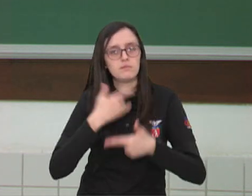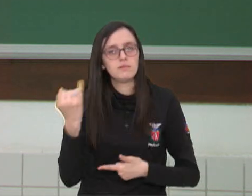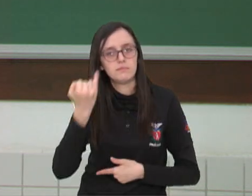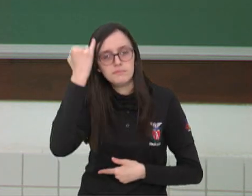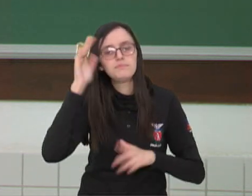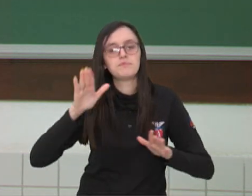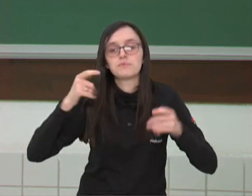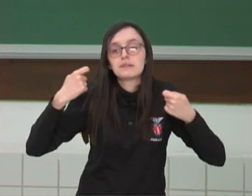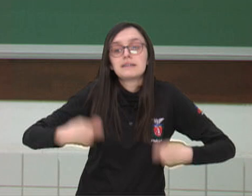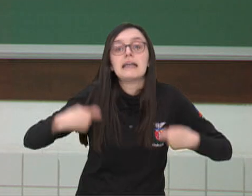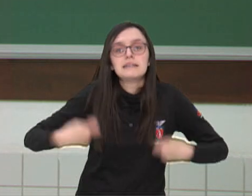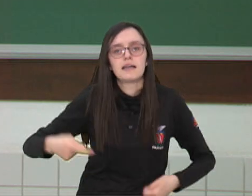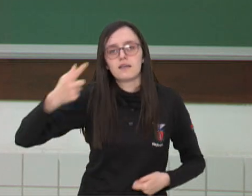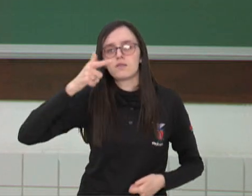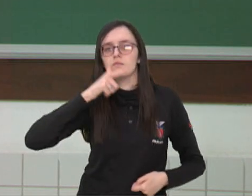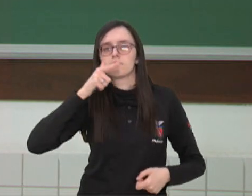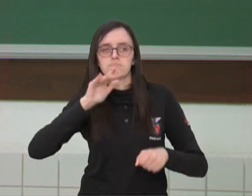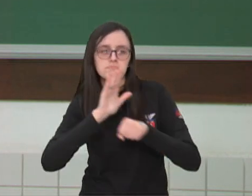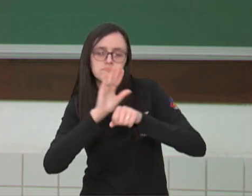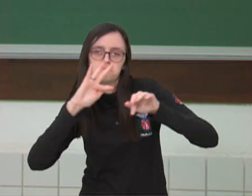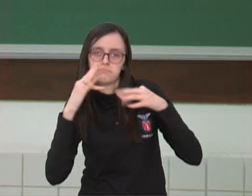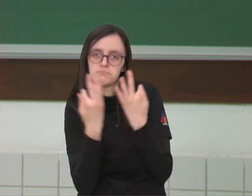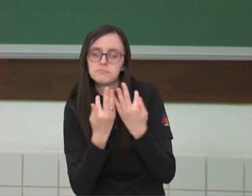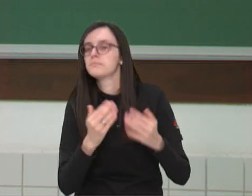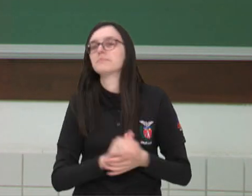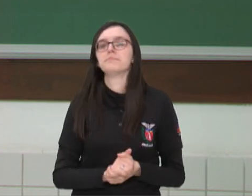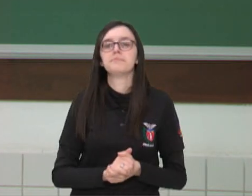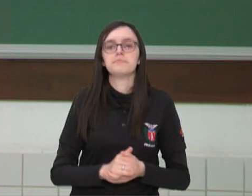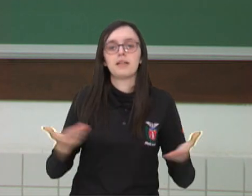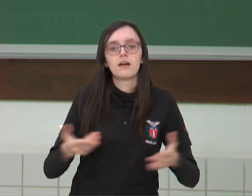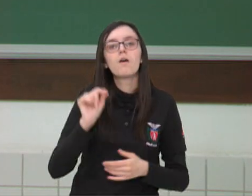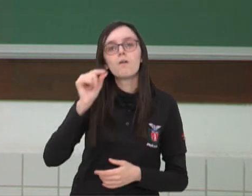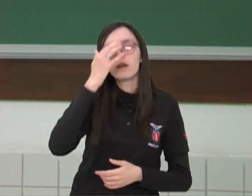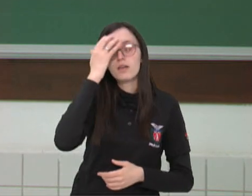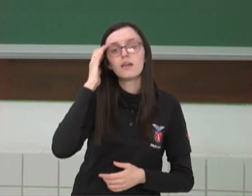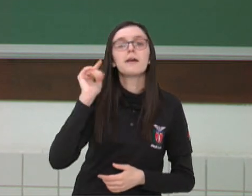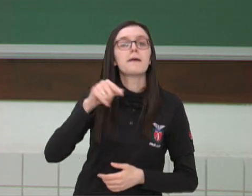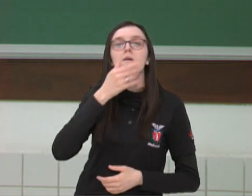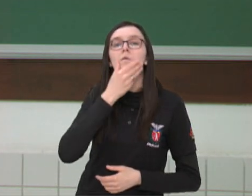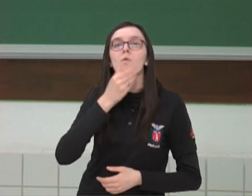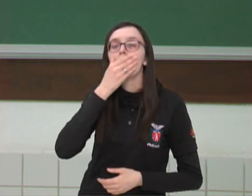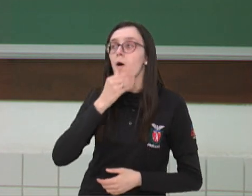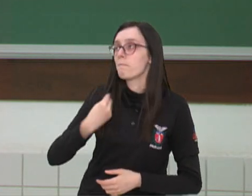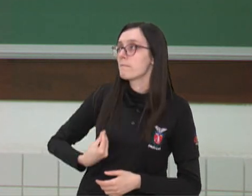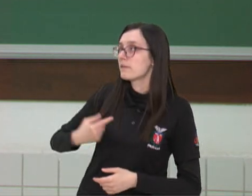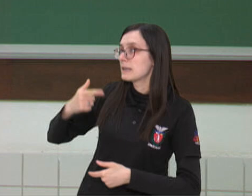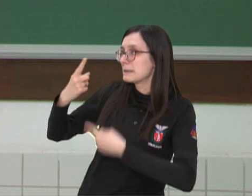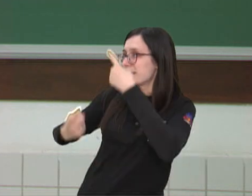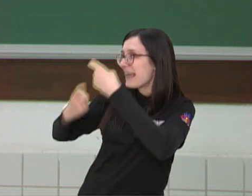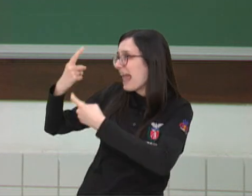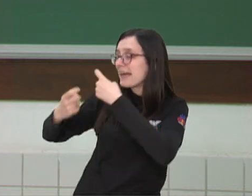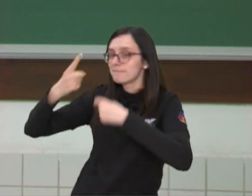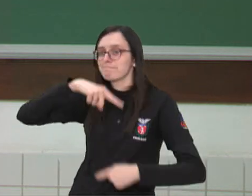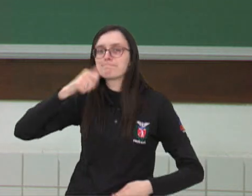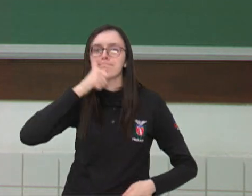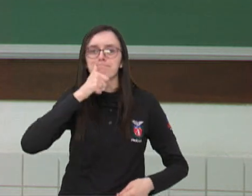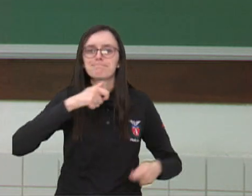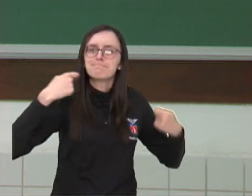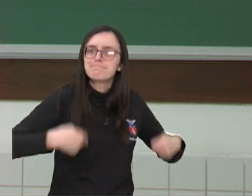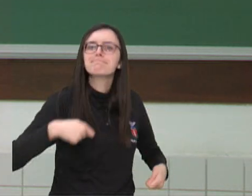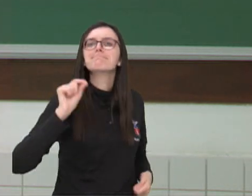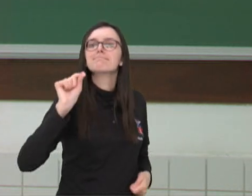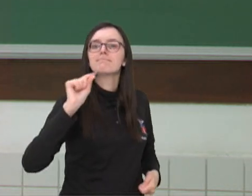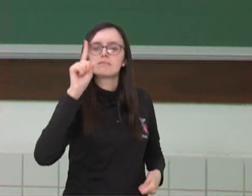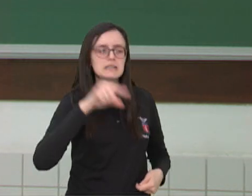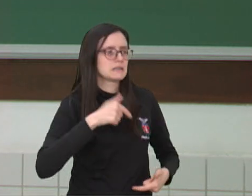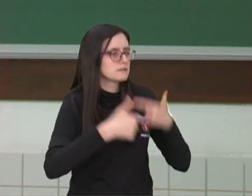já eram necessárias para o sustento das famílias. E agora, com boa parte dos homens nas frentes de batalha, as mulheres